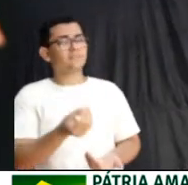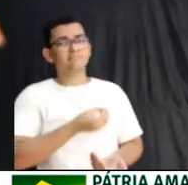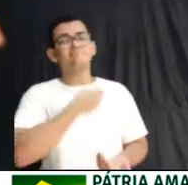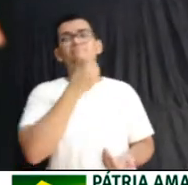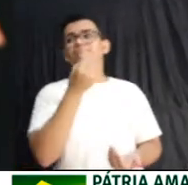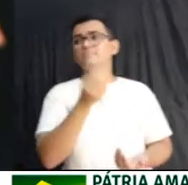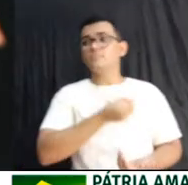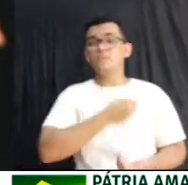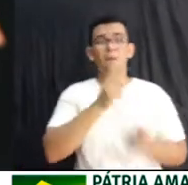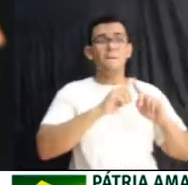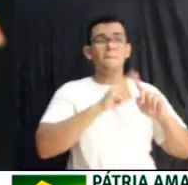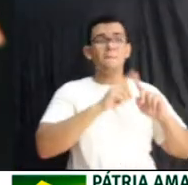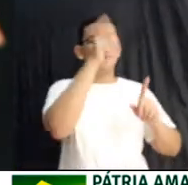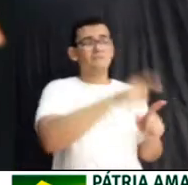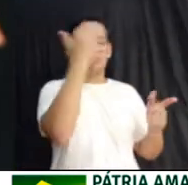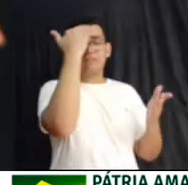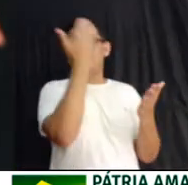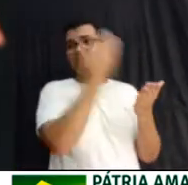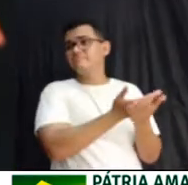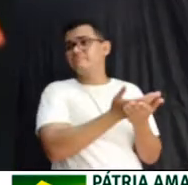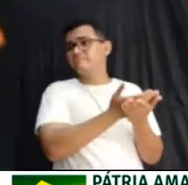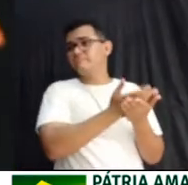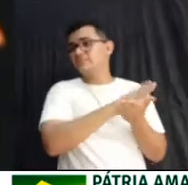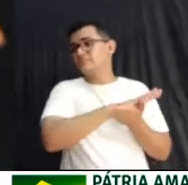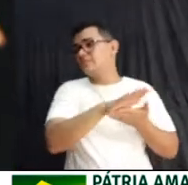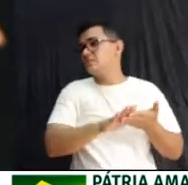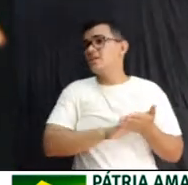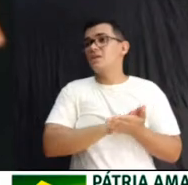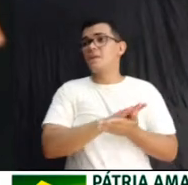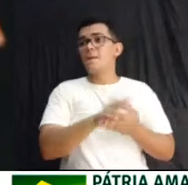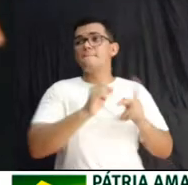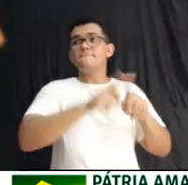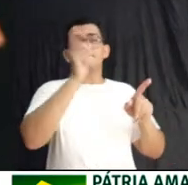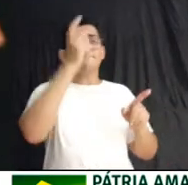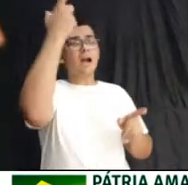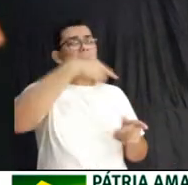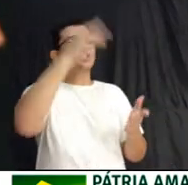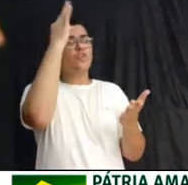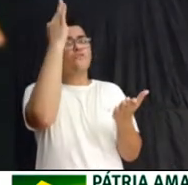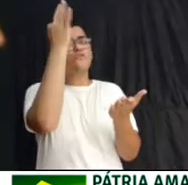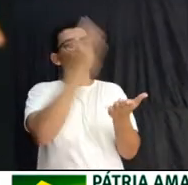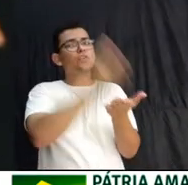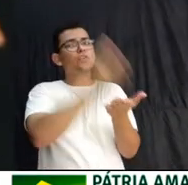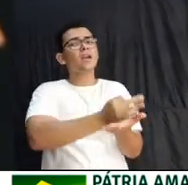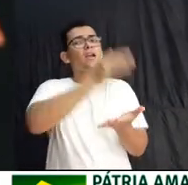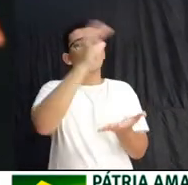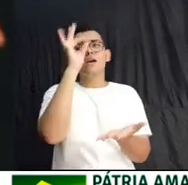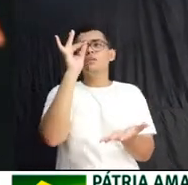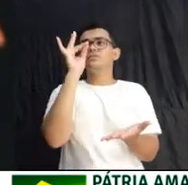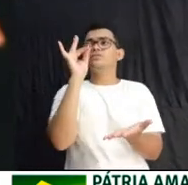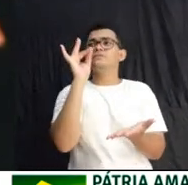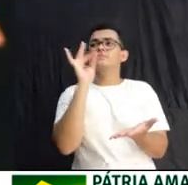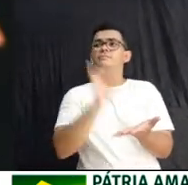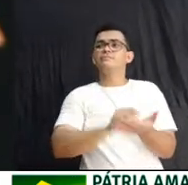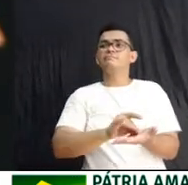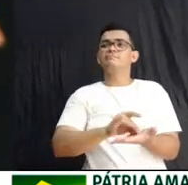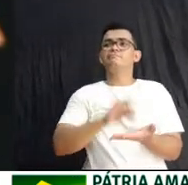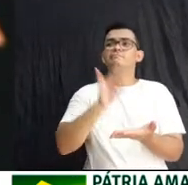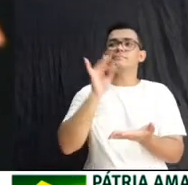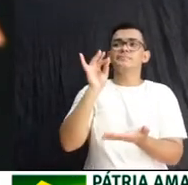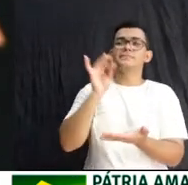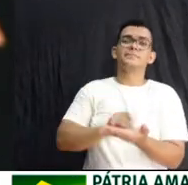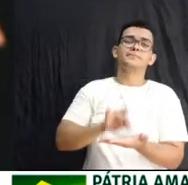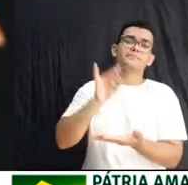Você não acredita, mas eu fui fiel. Alô, Luiz Locatelli, tá curtindo a gente?